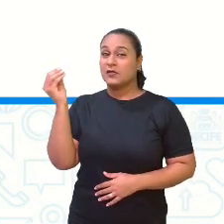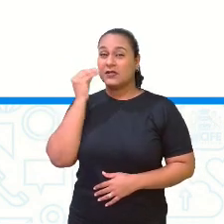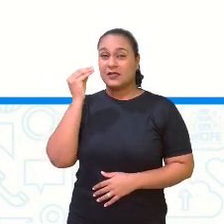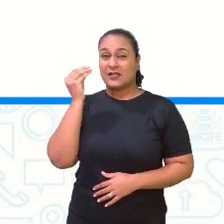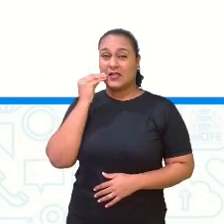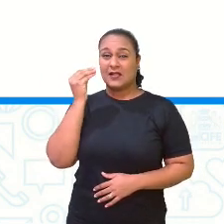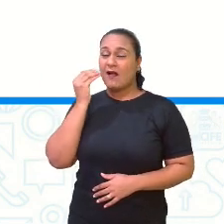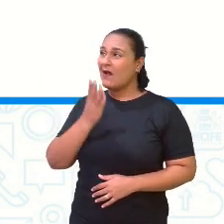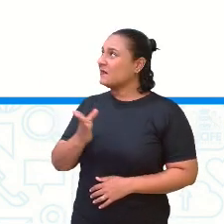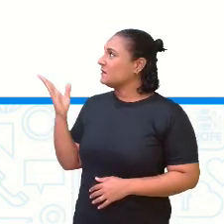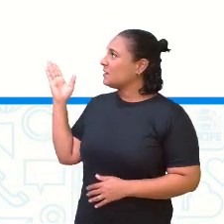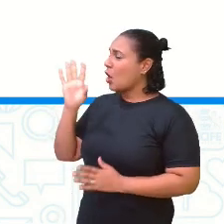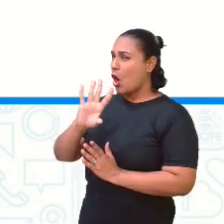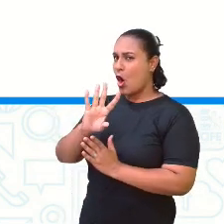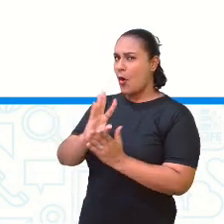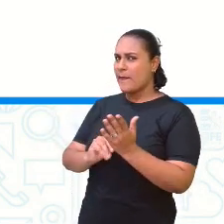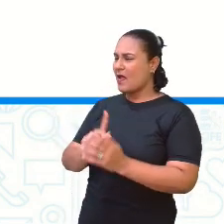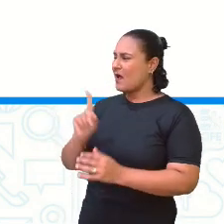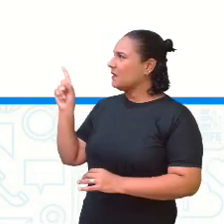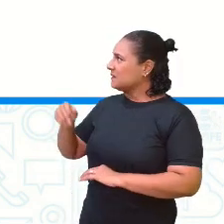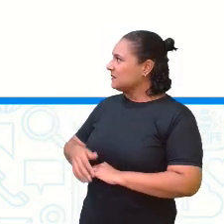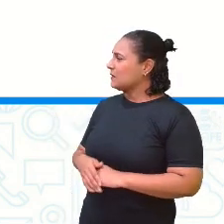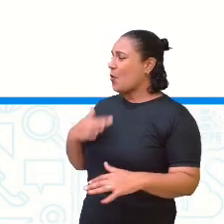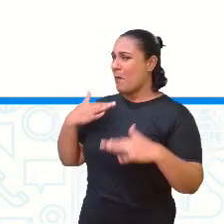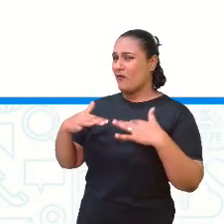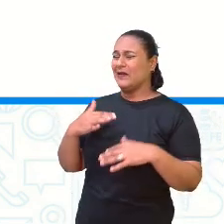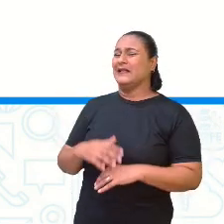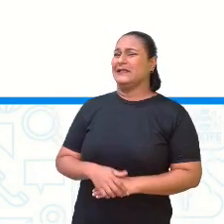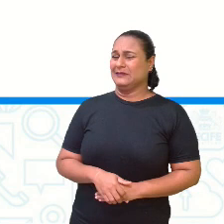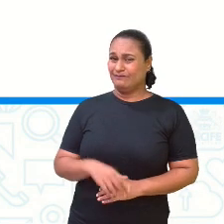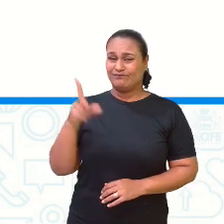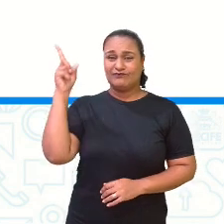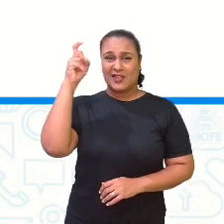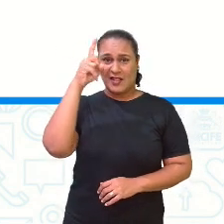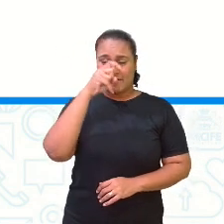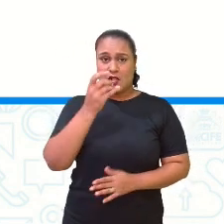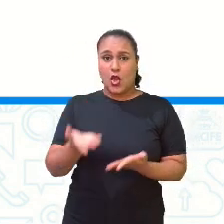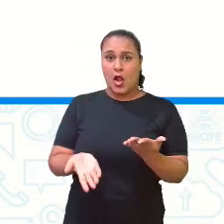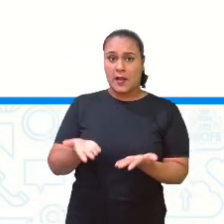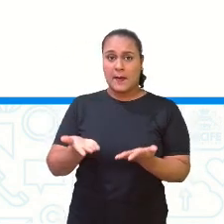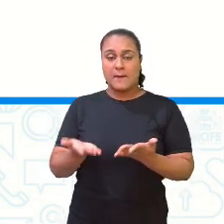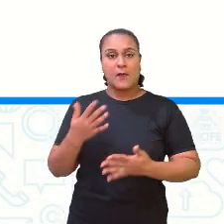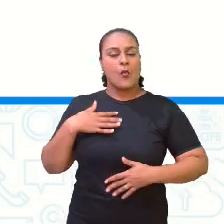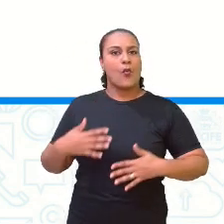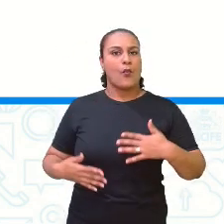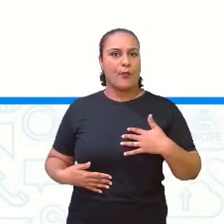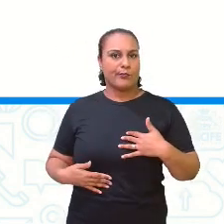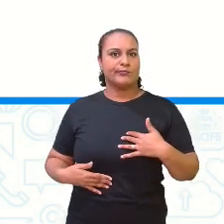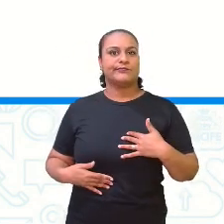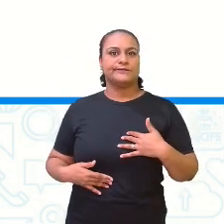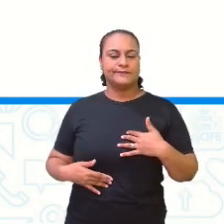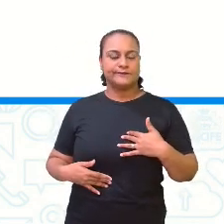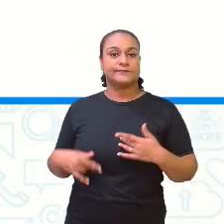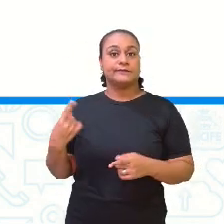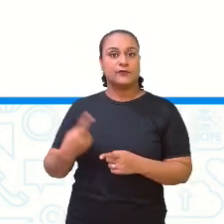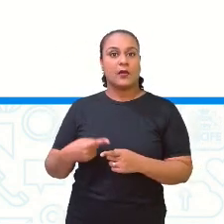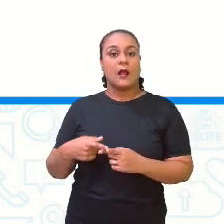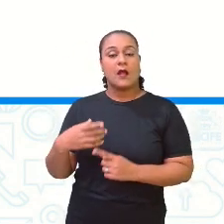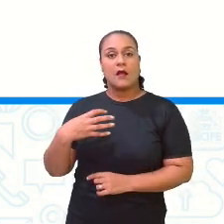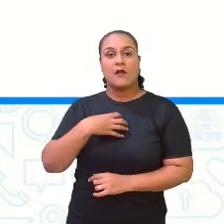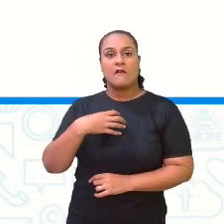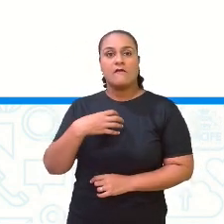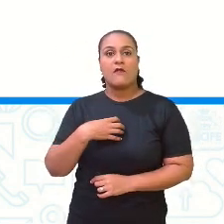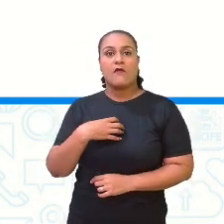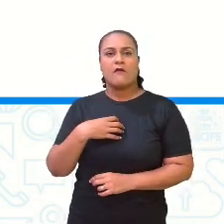nessa posição agora, vai ser meio complicado manter o equilíbrio do corpo, porque isso era a forma como